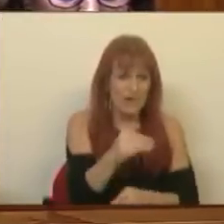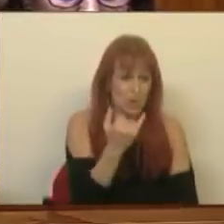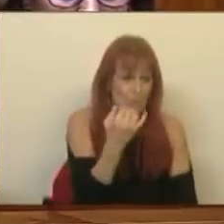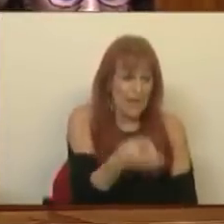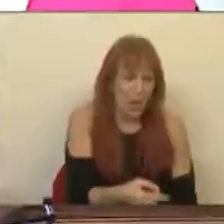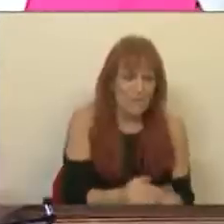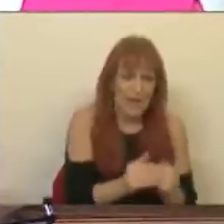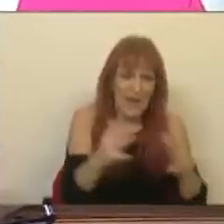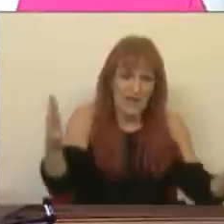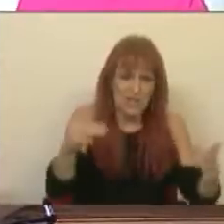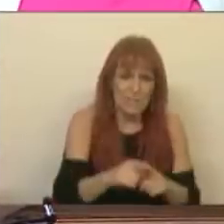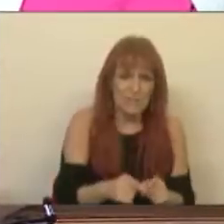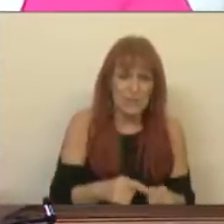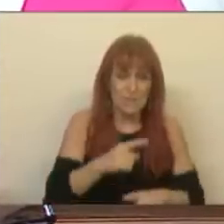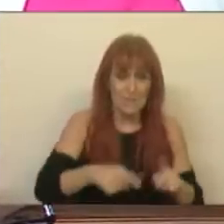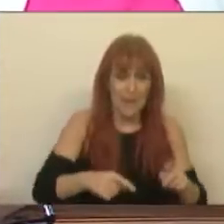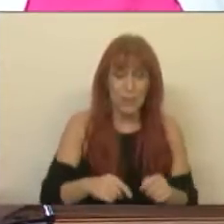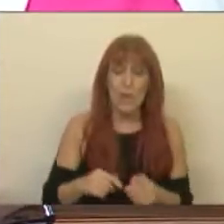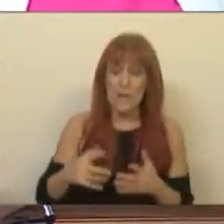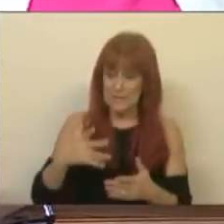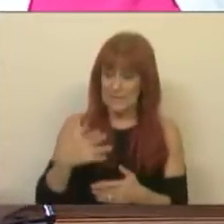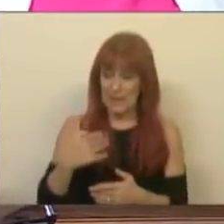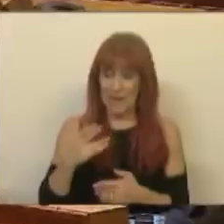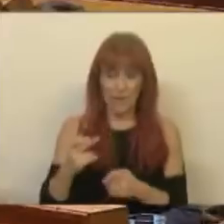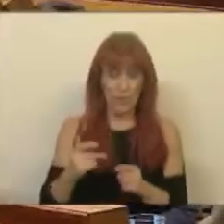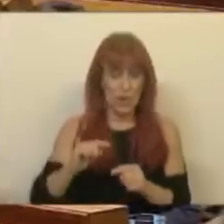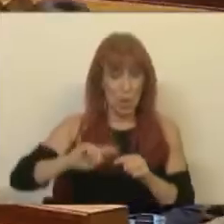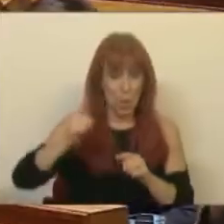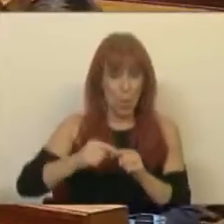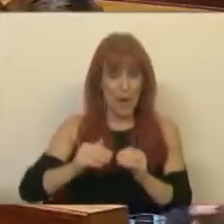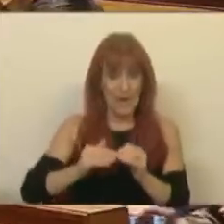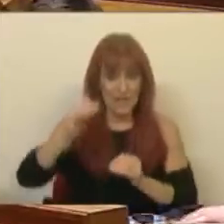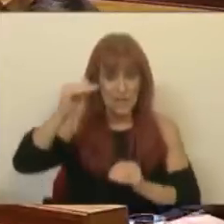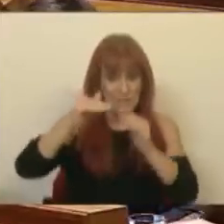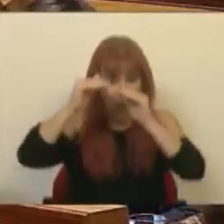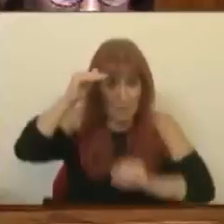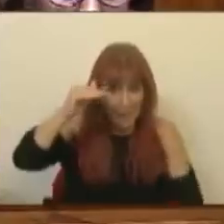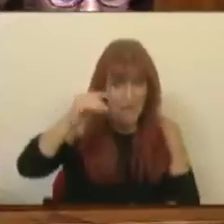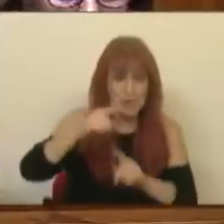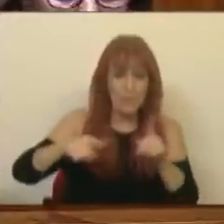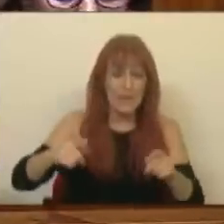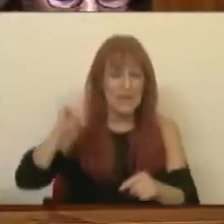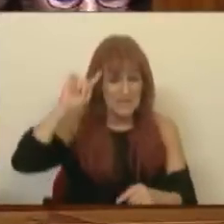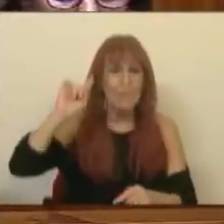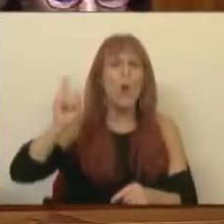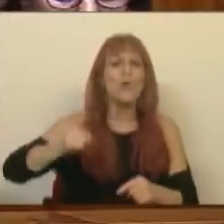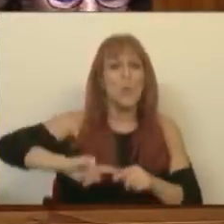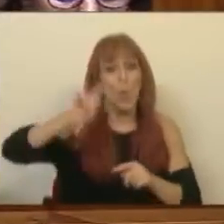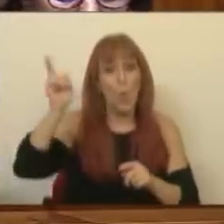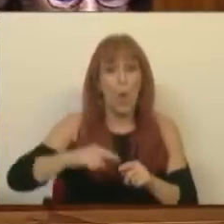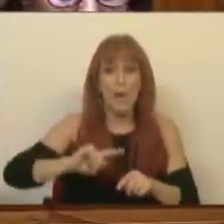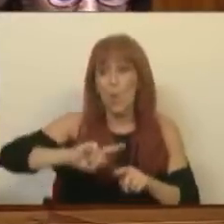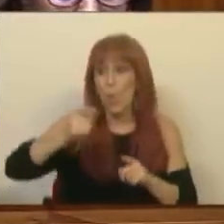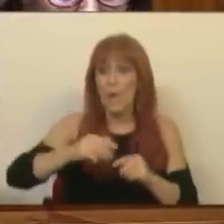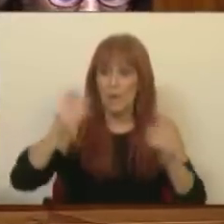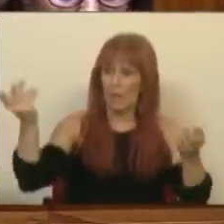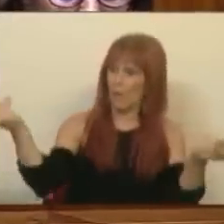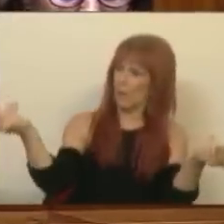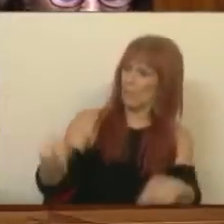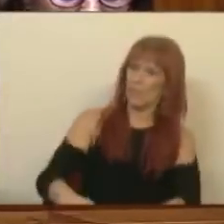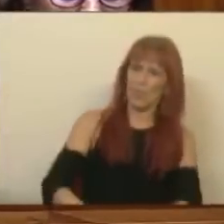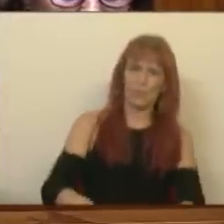Acima da Média sete anos São José da Média foi um ano foi o ano que caiu